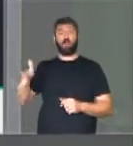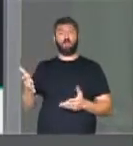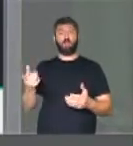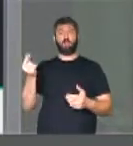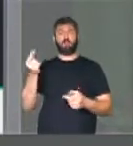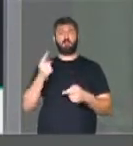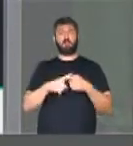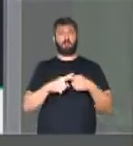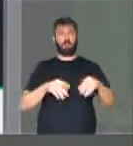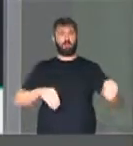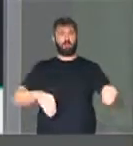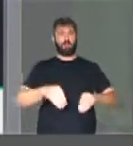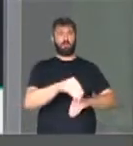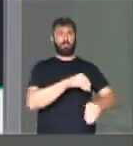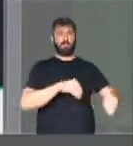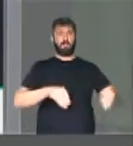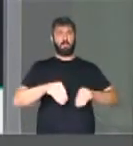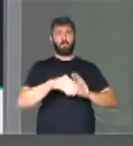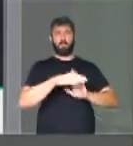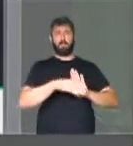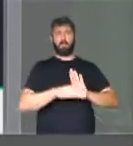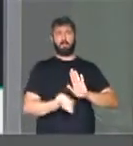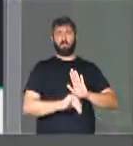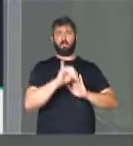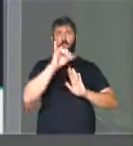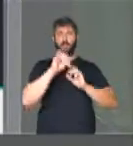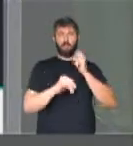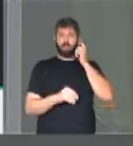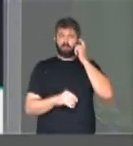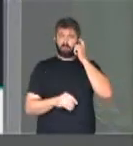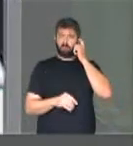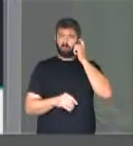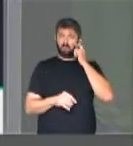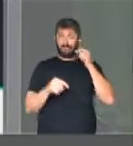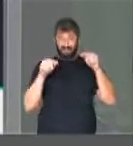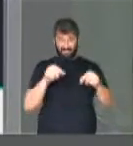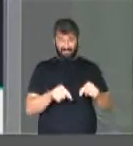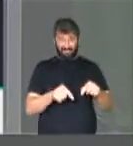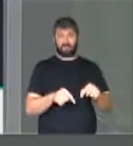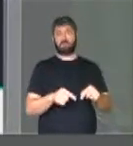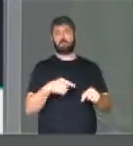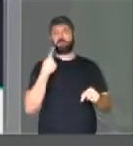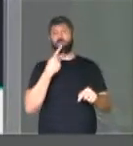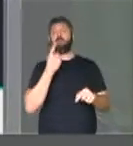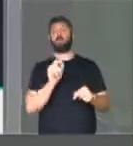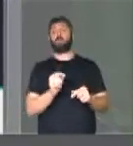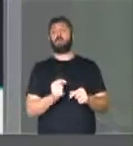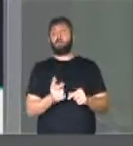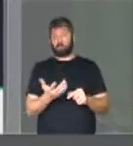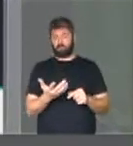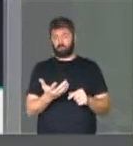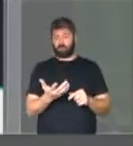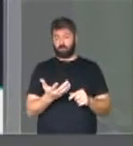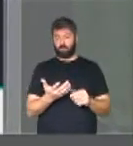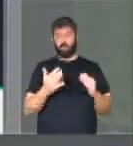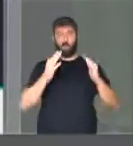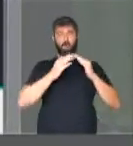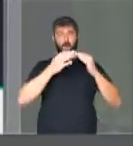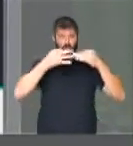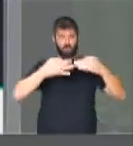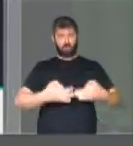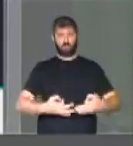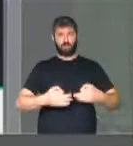por que prejudicar programas importantes? Nesse caso aqui, nós estamos falando do Moradia